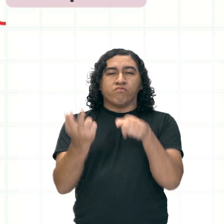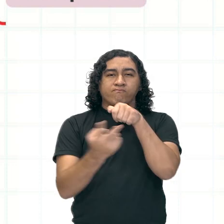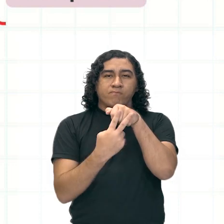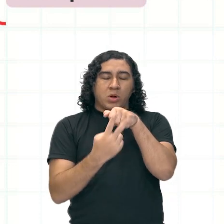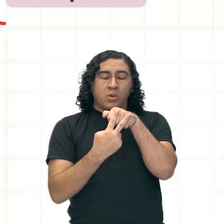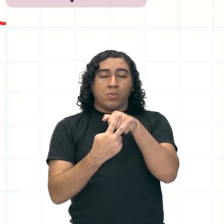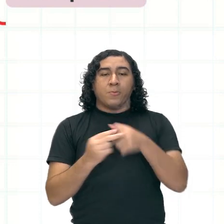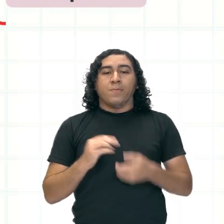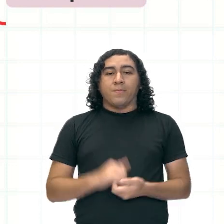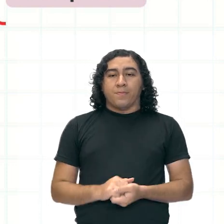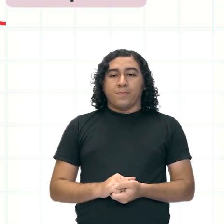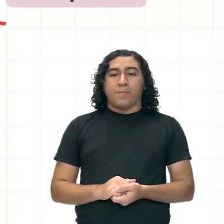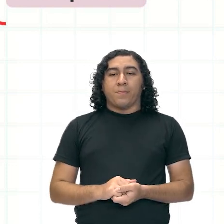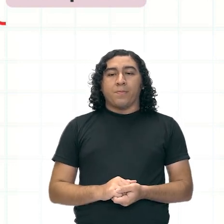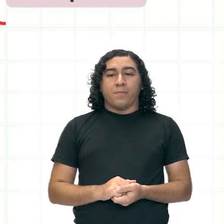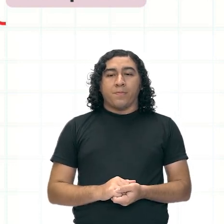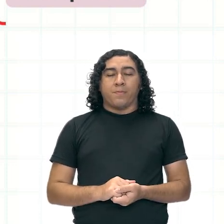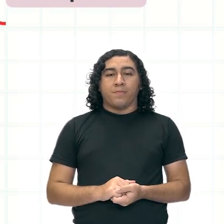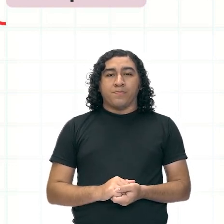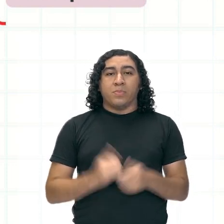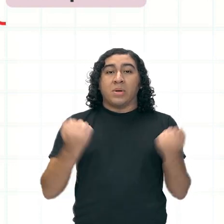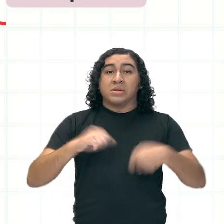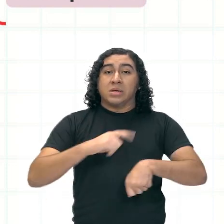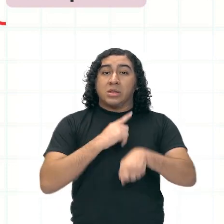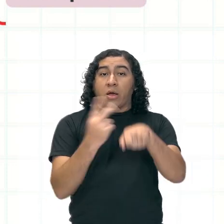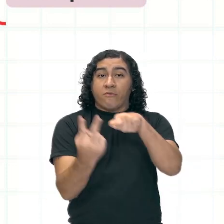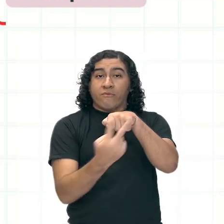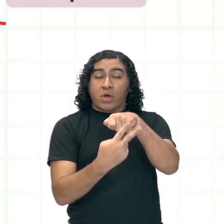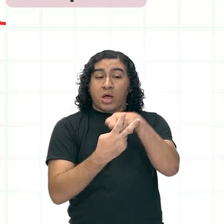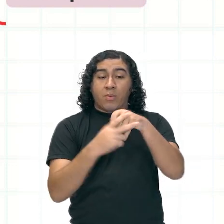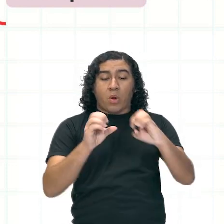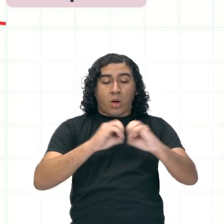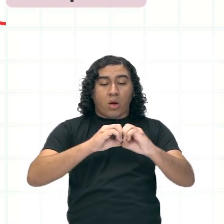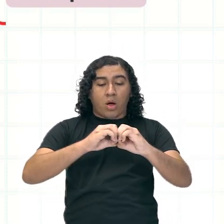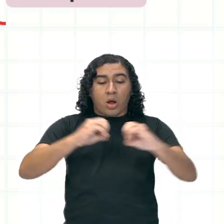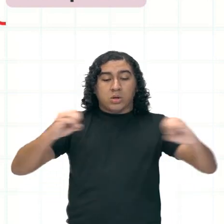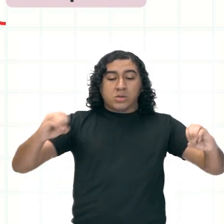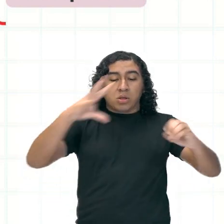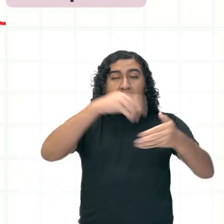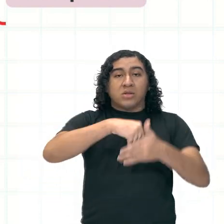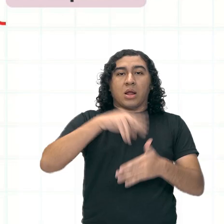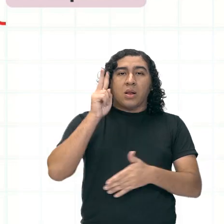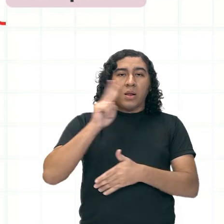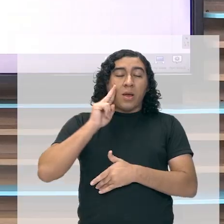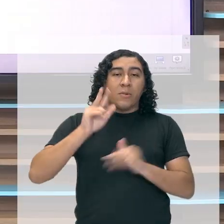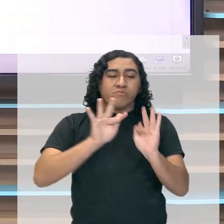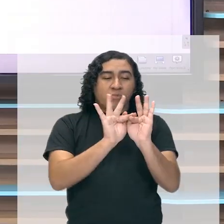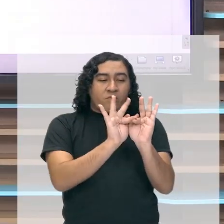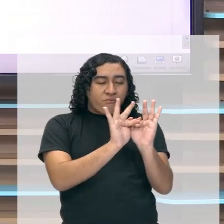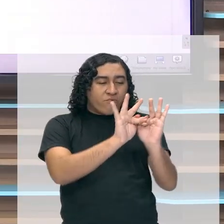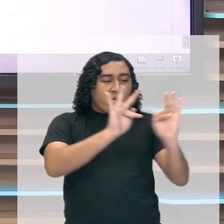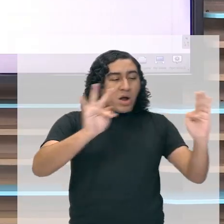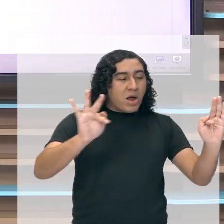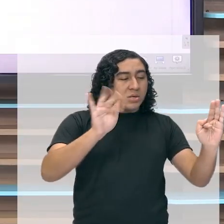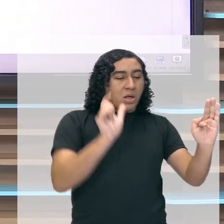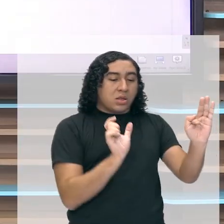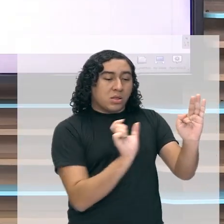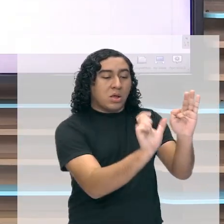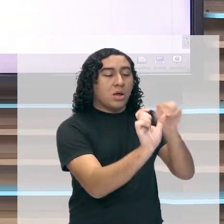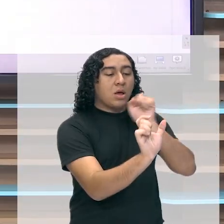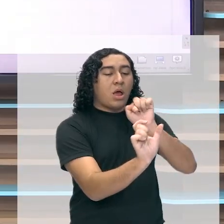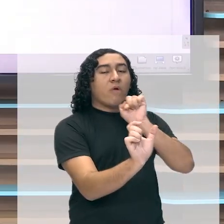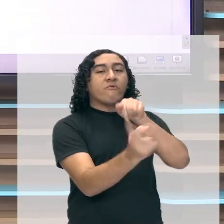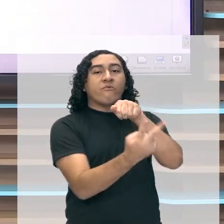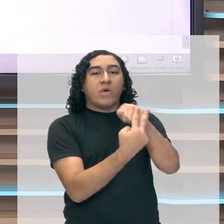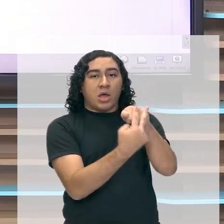ter uma oração, eu preciso de um verbo. E lembre, toda frase verbal que possui verbo,